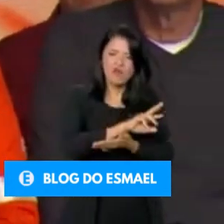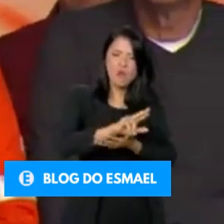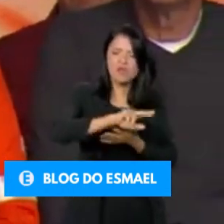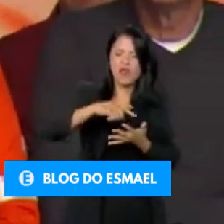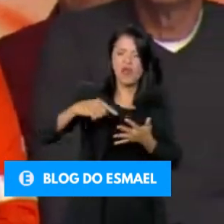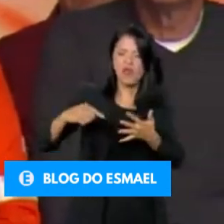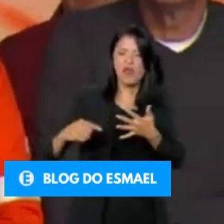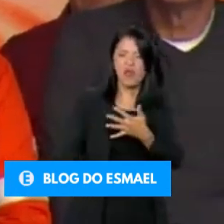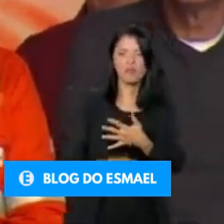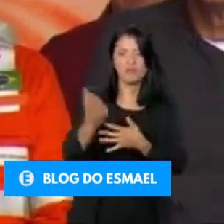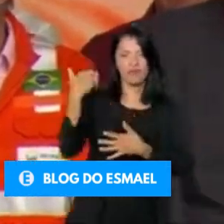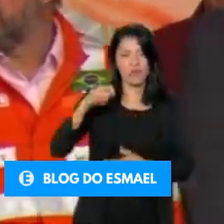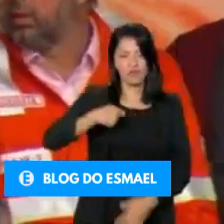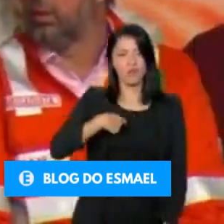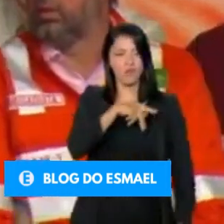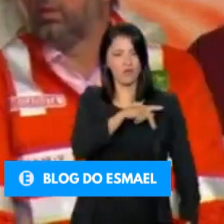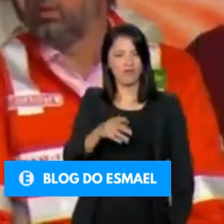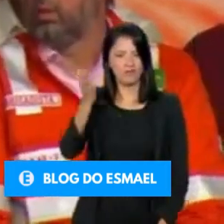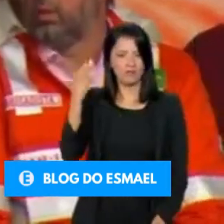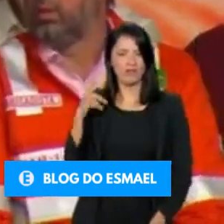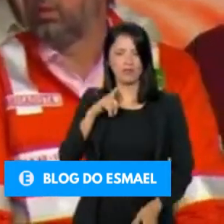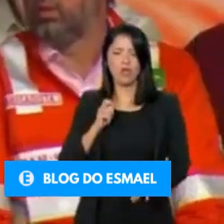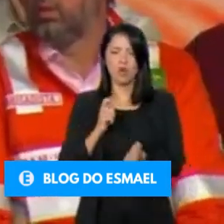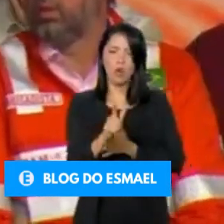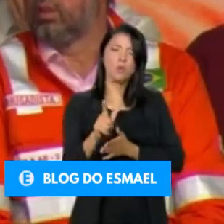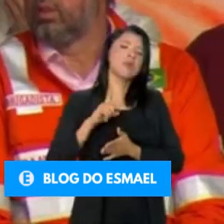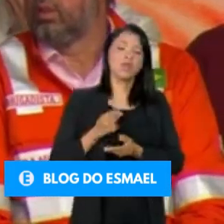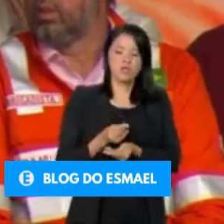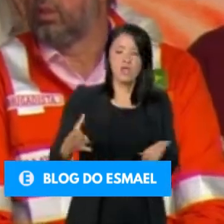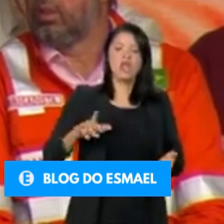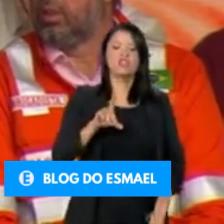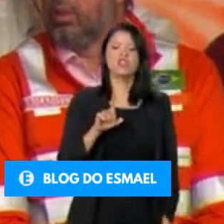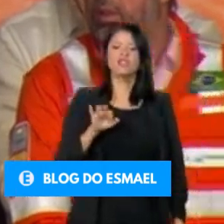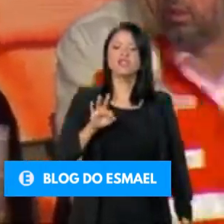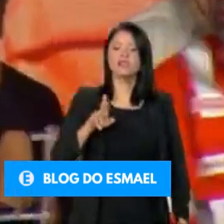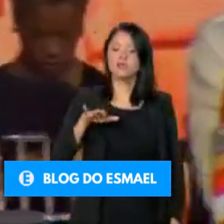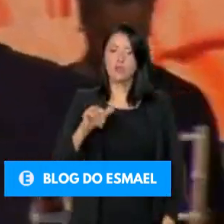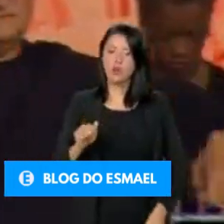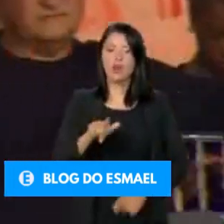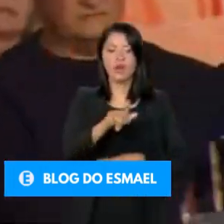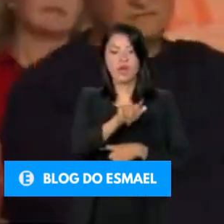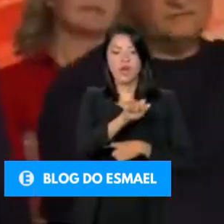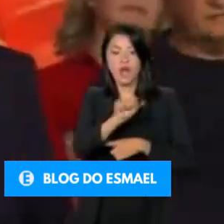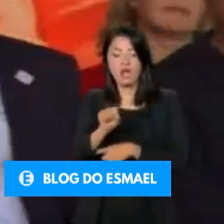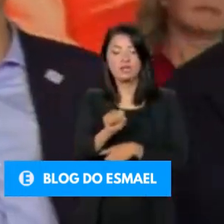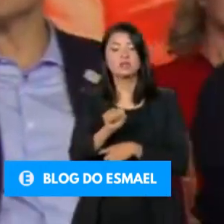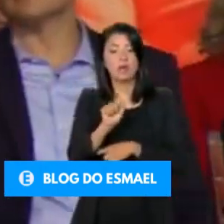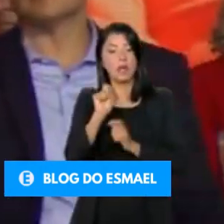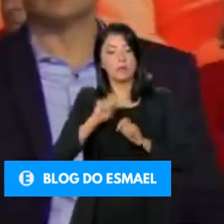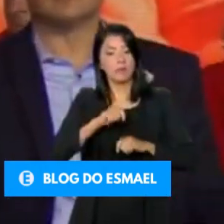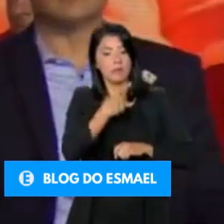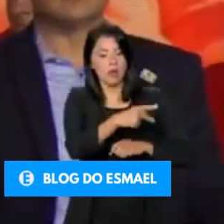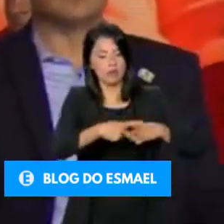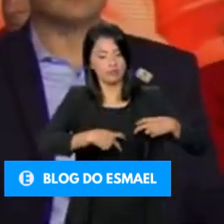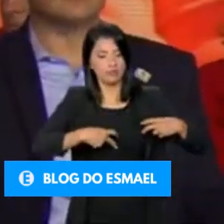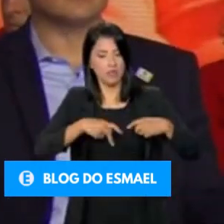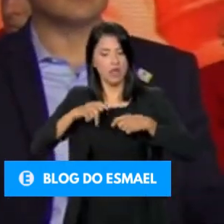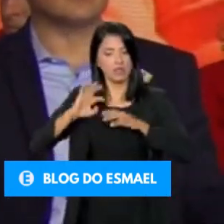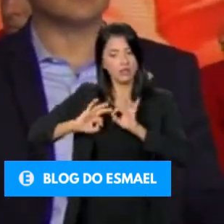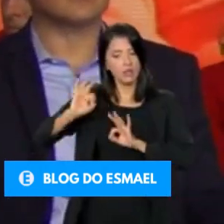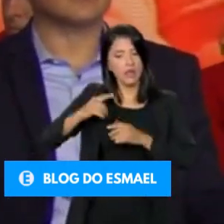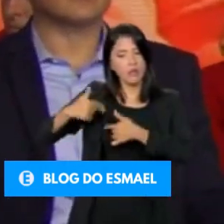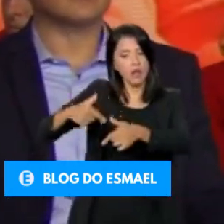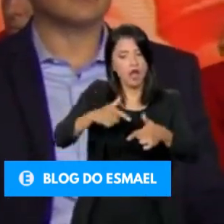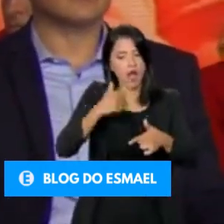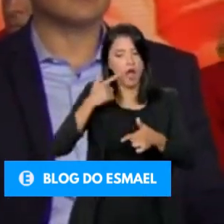coisa. Quando eu era presidente, eu comprei uma distribuidora de gás, para que a Petrobras pudesse trabalhar na regulação de preço